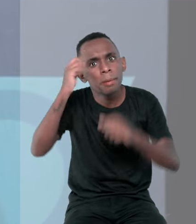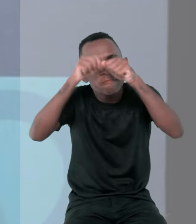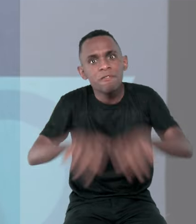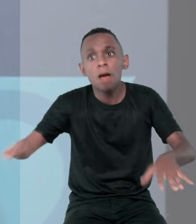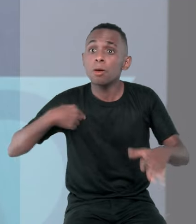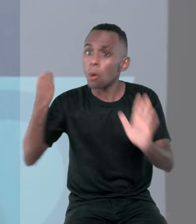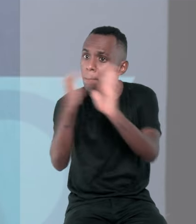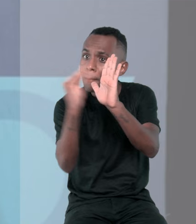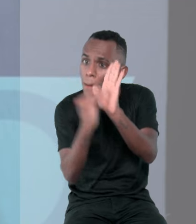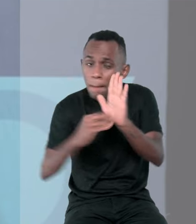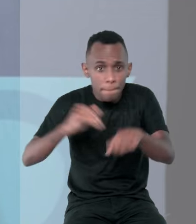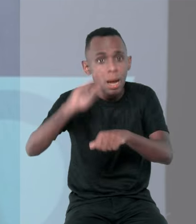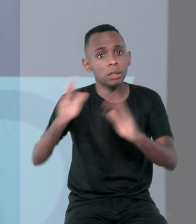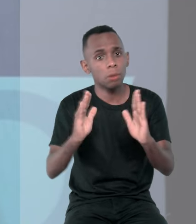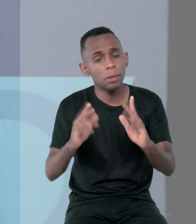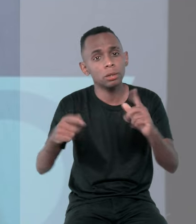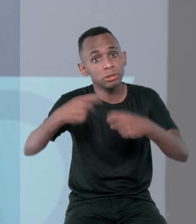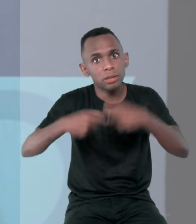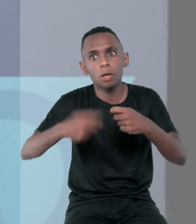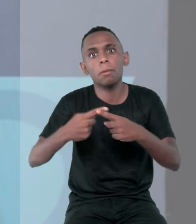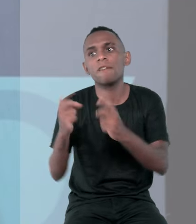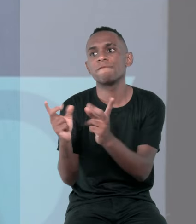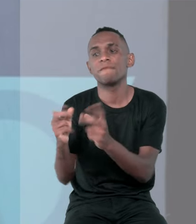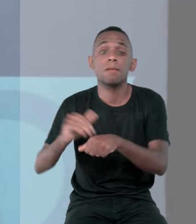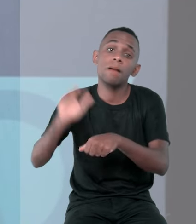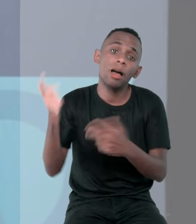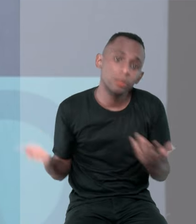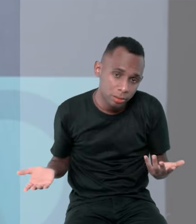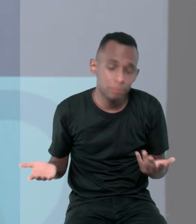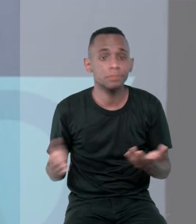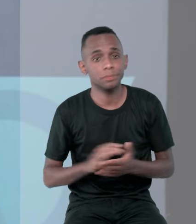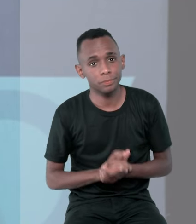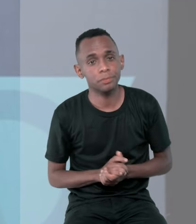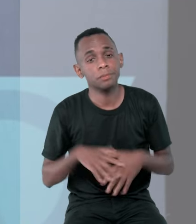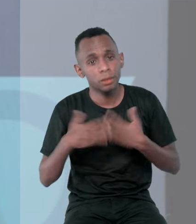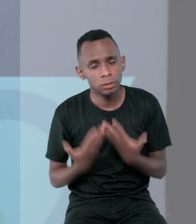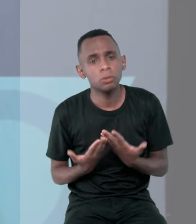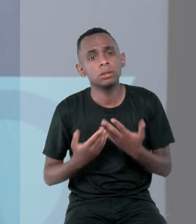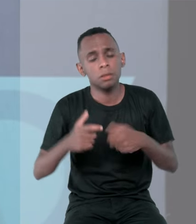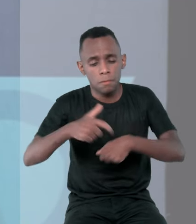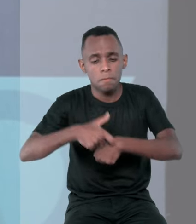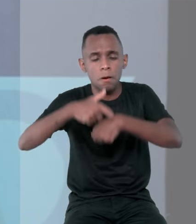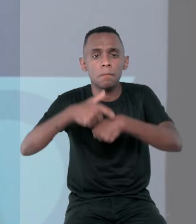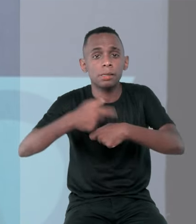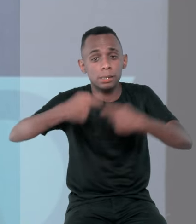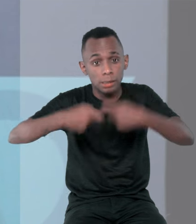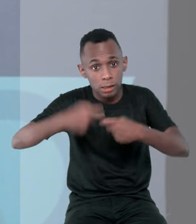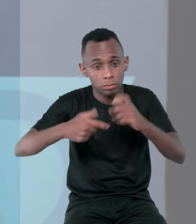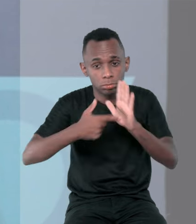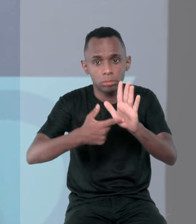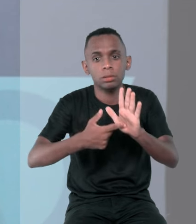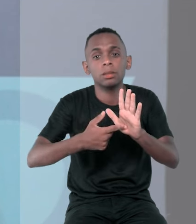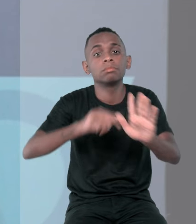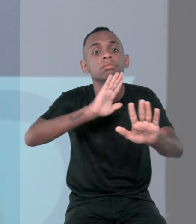né? Porque eu acho que ia vender mais, né? Mas aquelas cenas específicas, né, que aparecem,